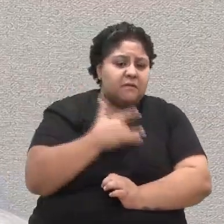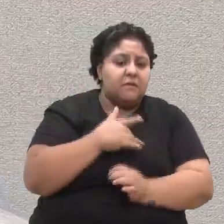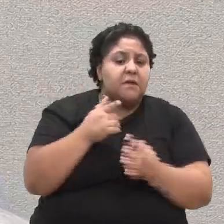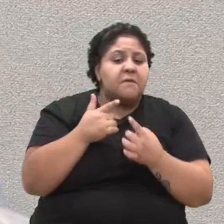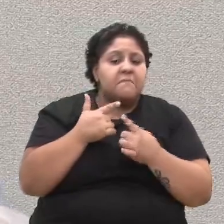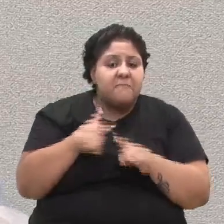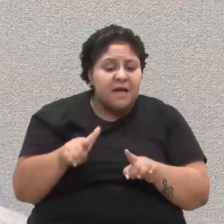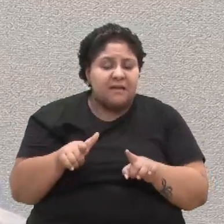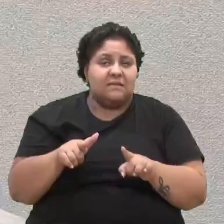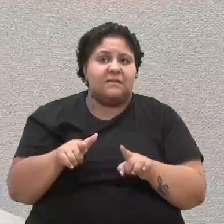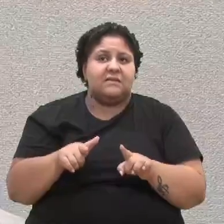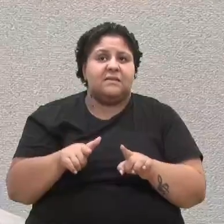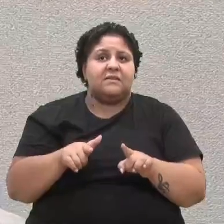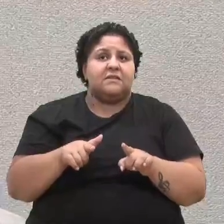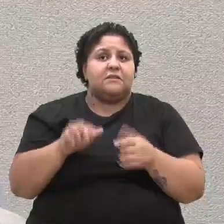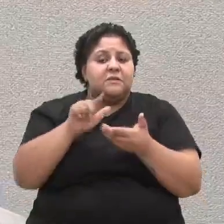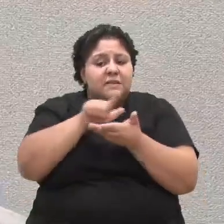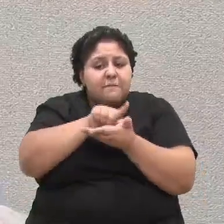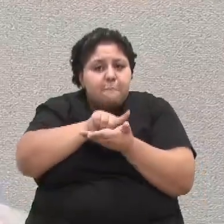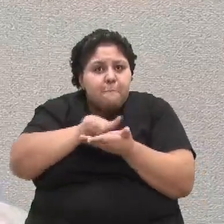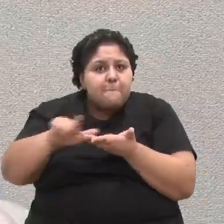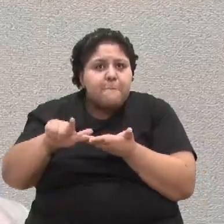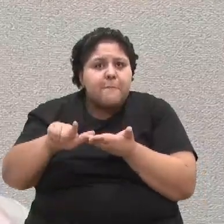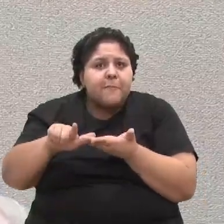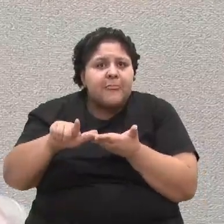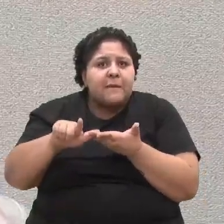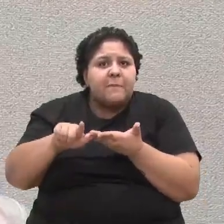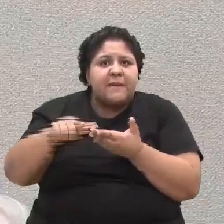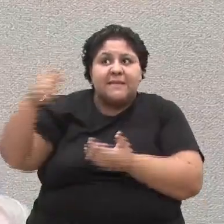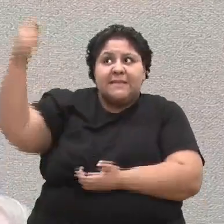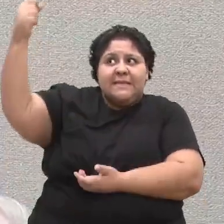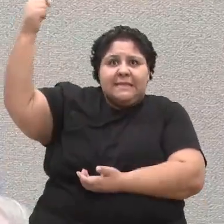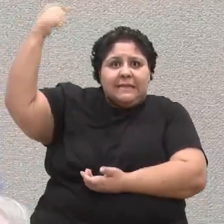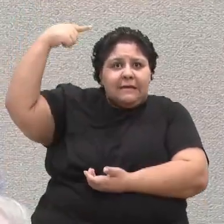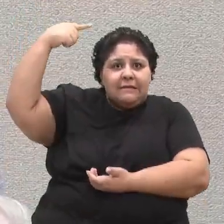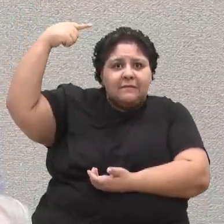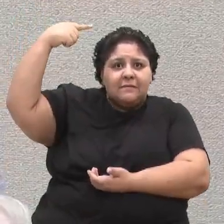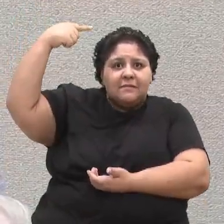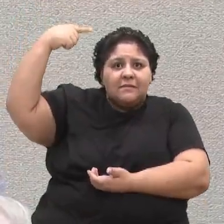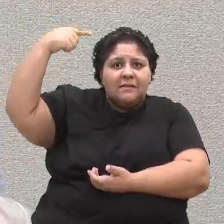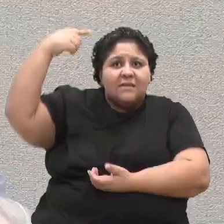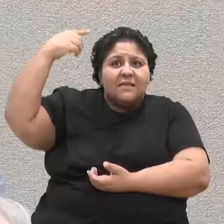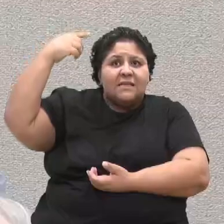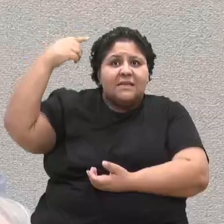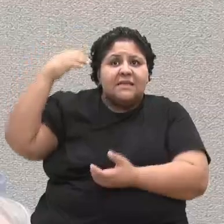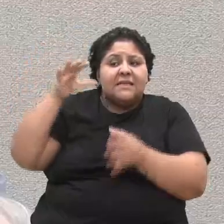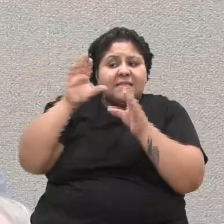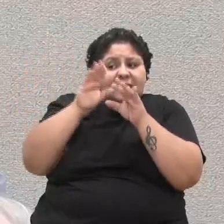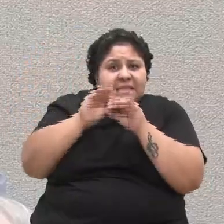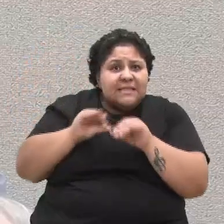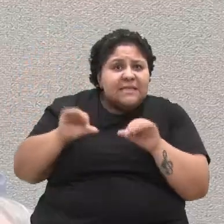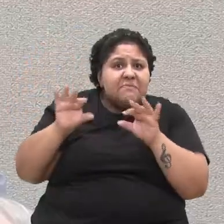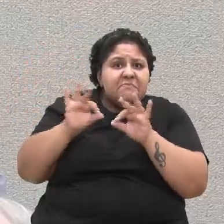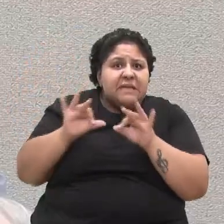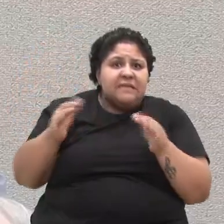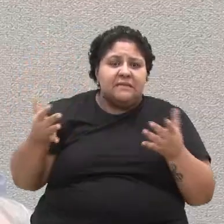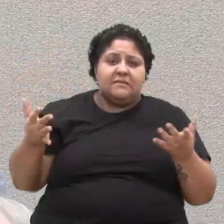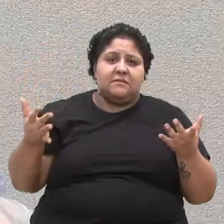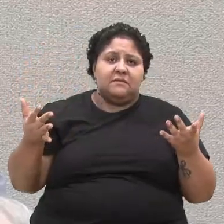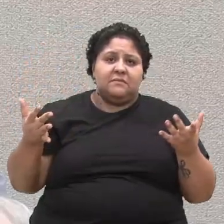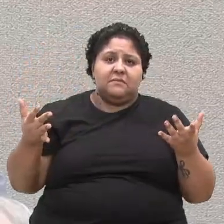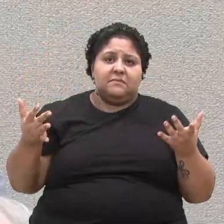gente, limpeza de cidade e lâmpada é uma coisa tão simples. É uma coisa